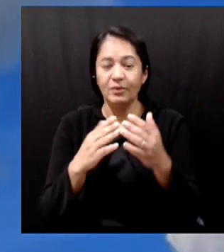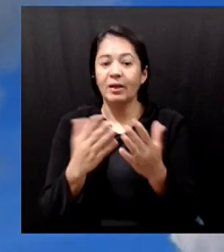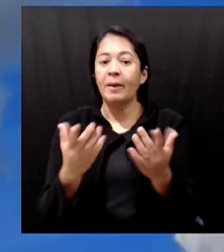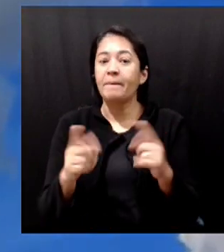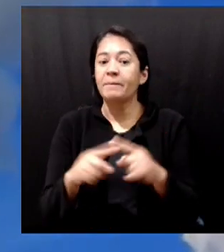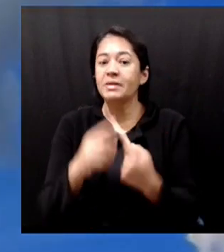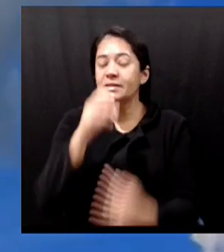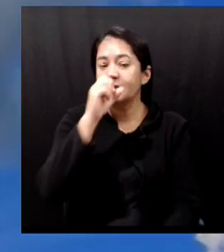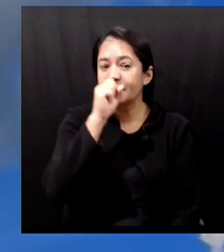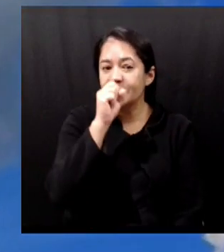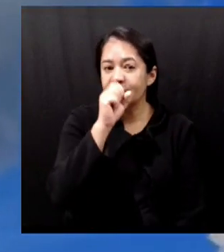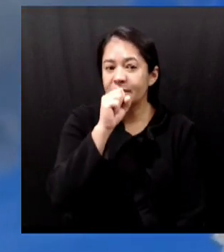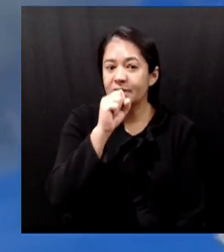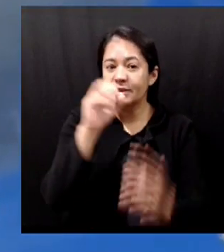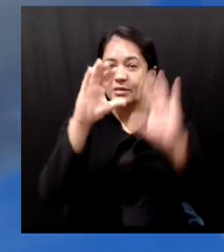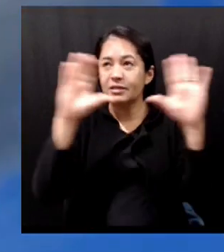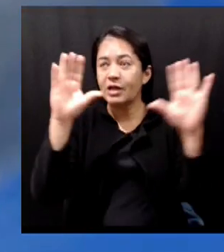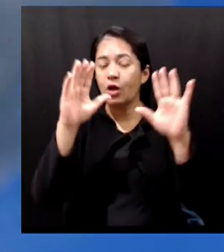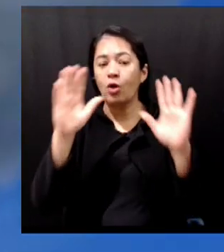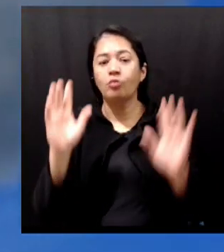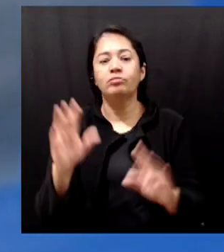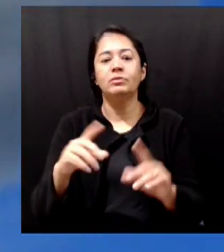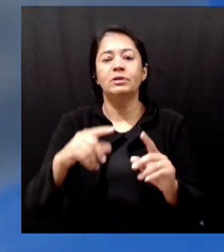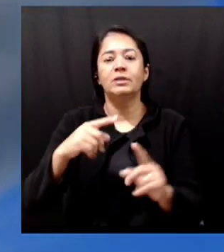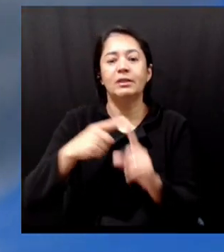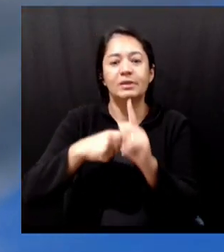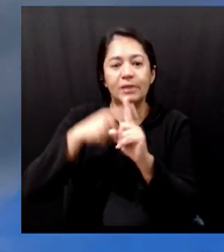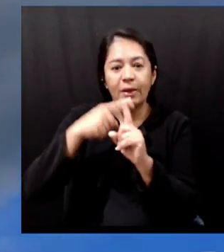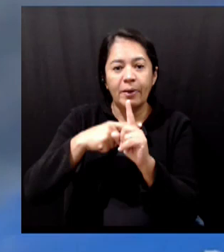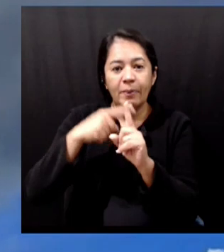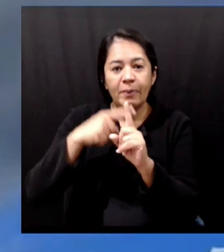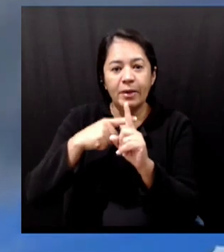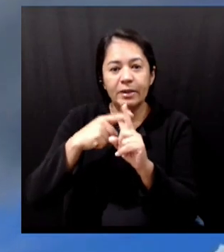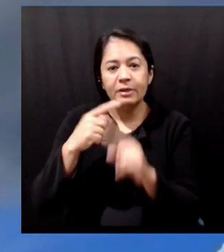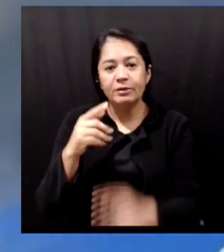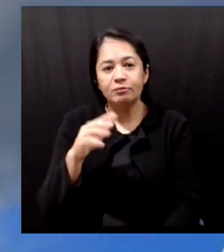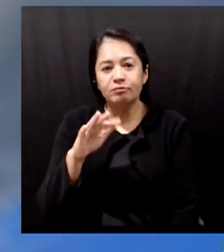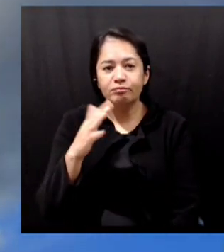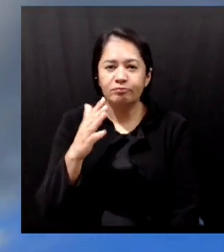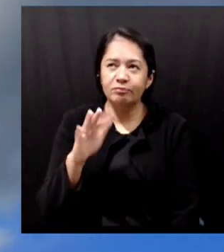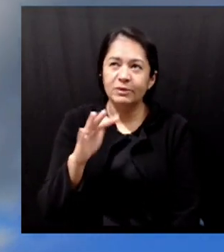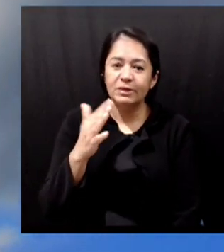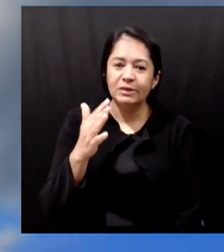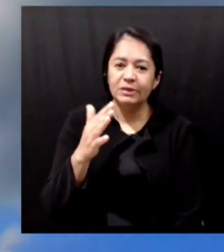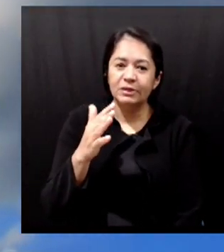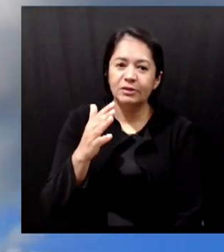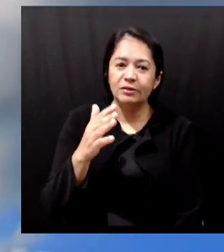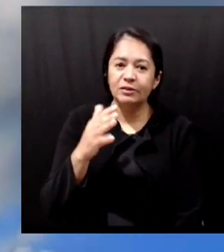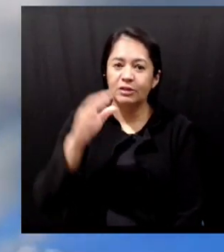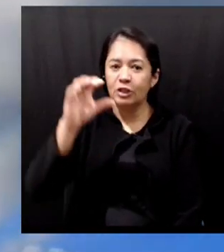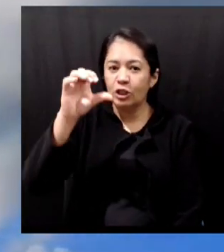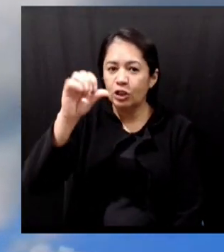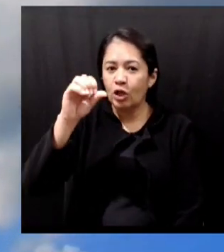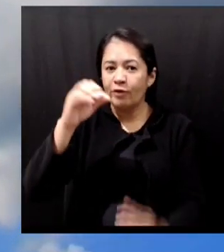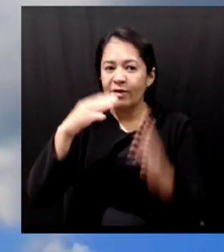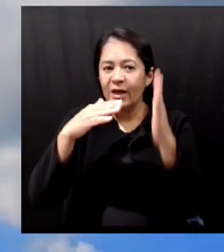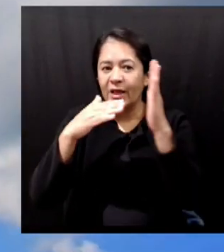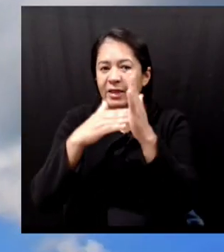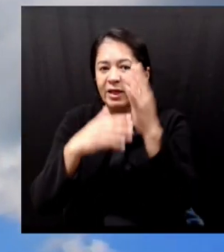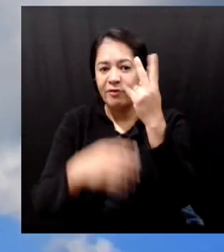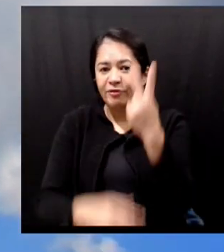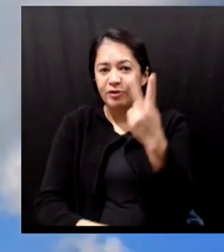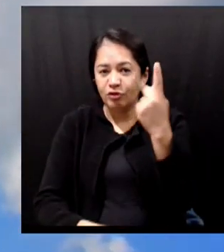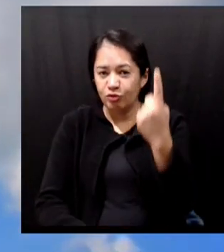limpo, temperatura sobe um pouco, e a mínima 9, máxima 21 também, mas